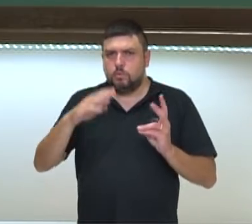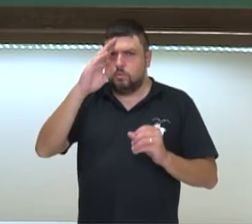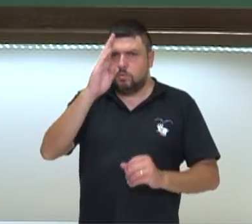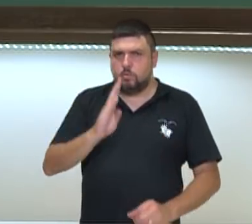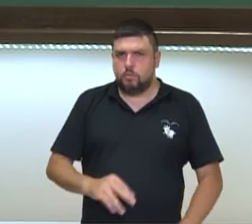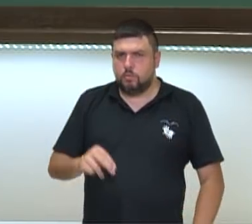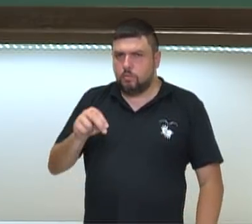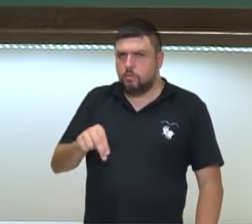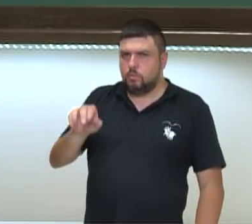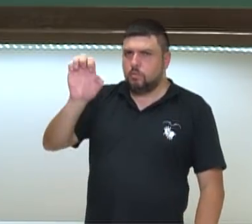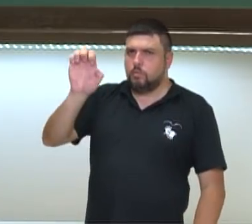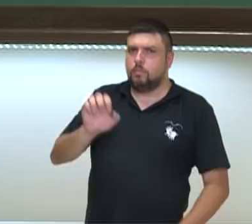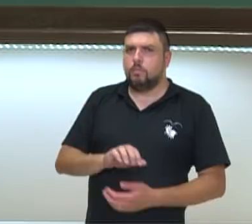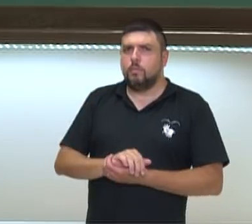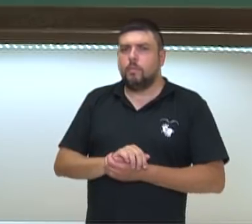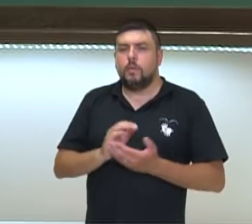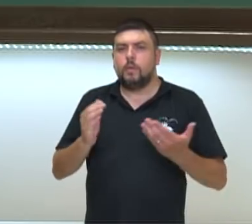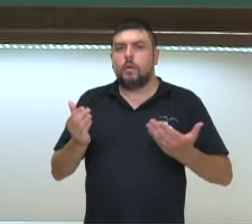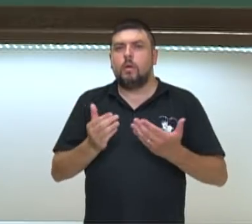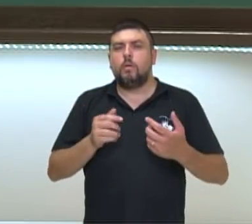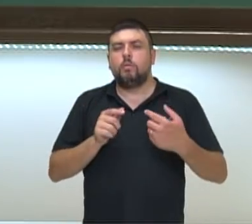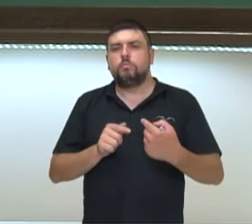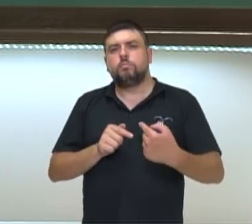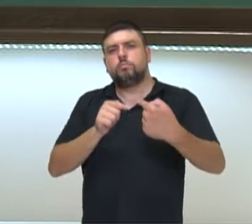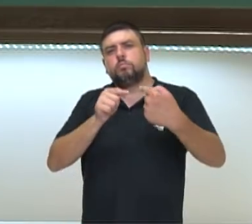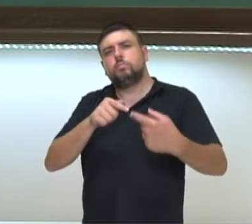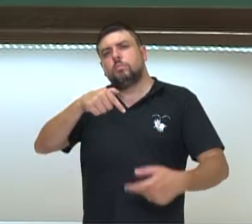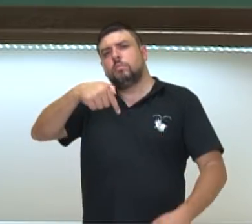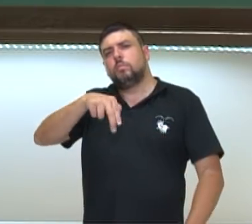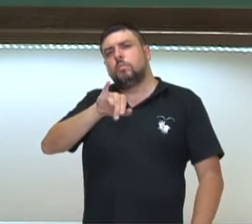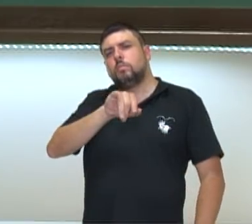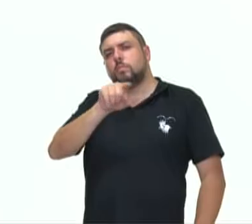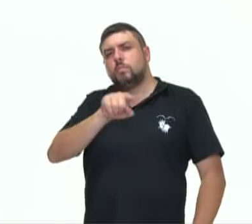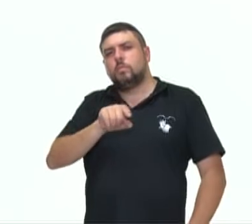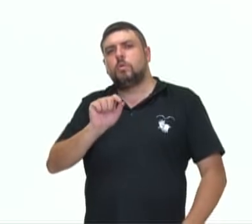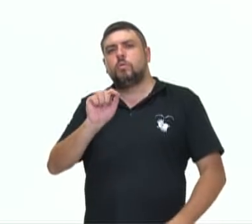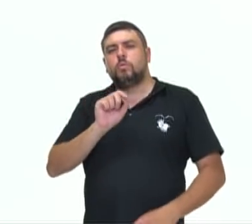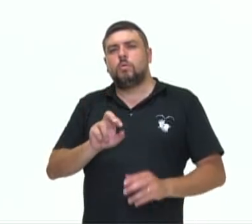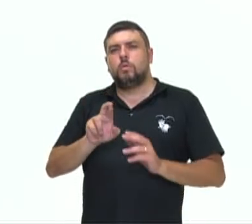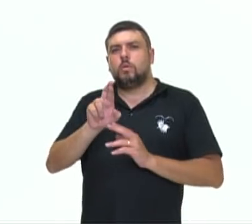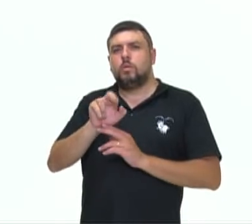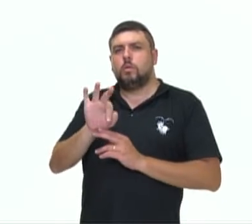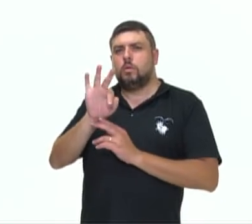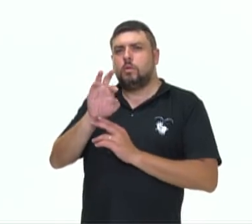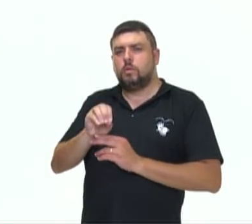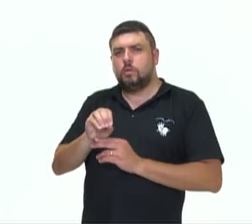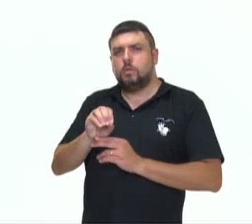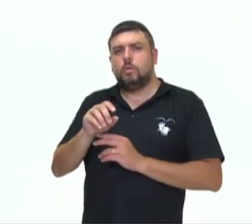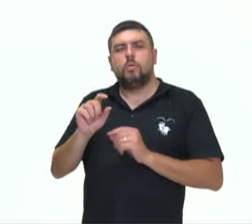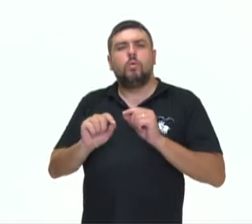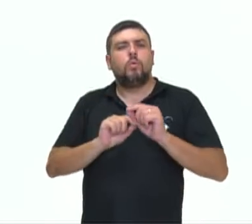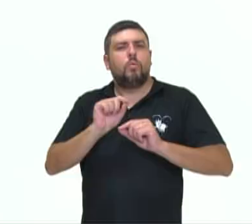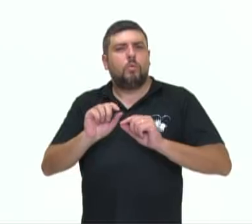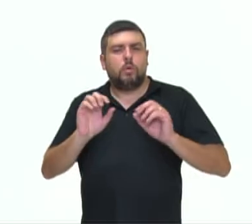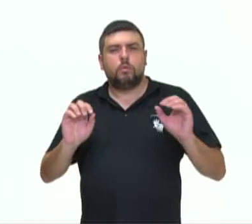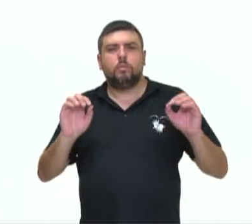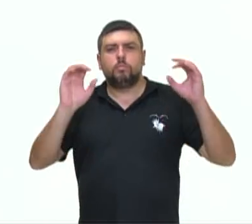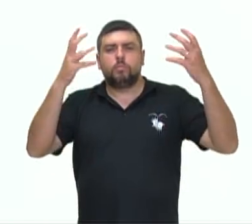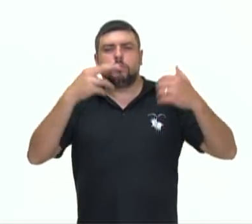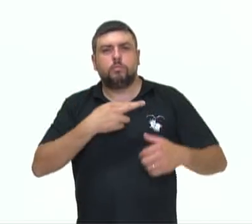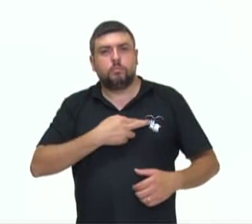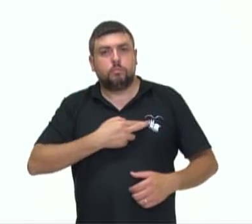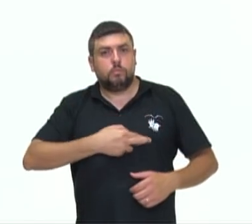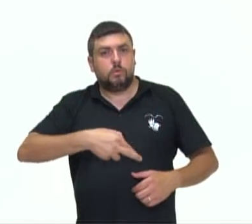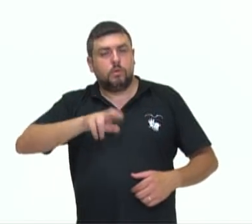Nordeste, e agora estamos fazendo um quiz, e o quiz traz aqui a questão: os ritos rituais são celebrações das tradições e manifestações